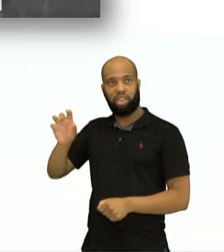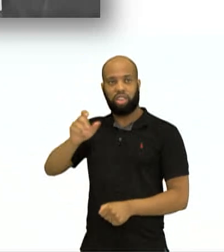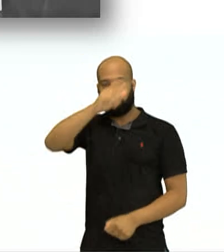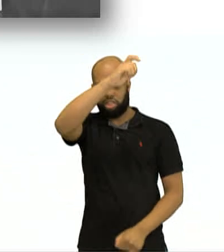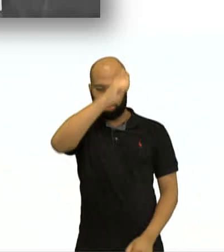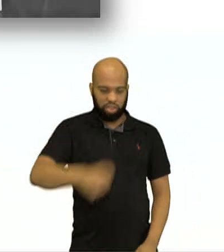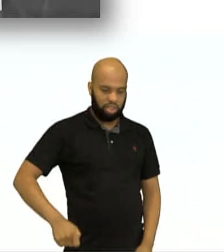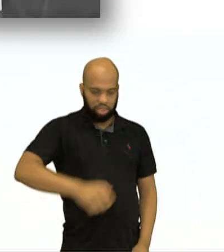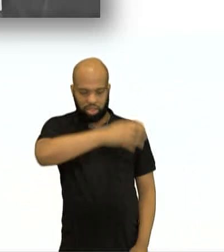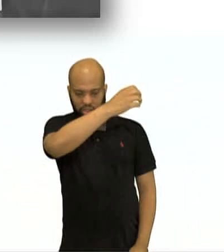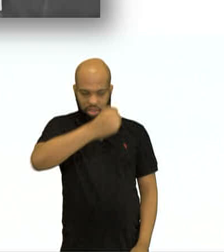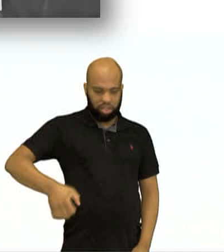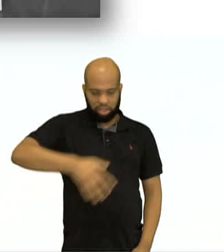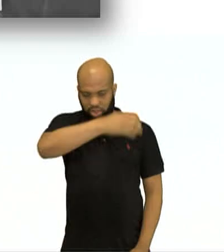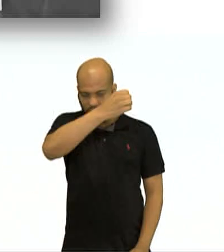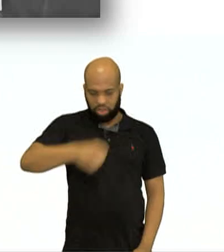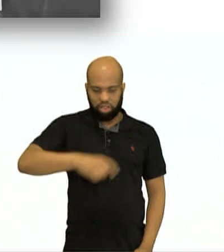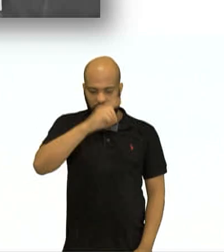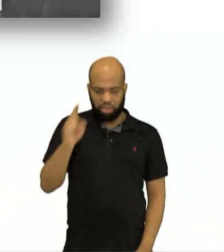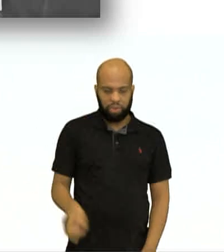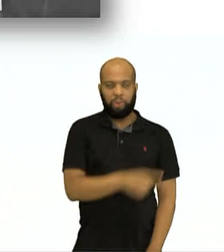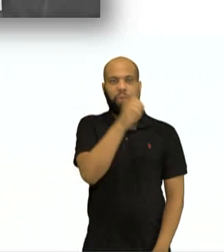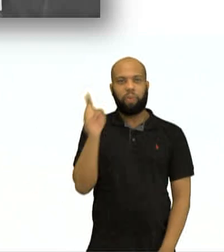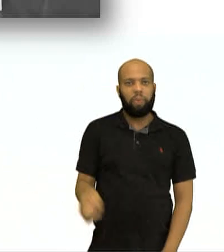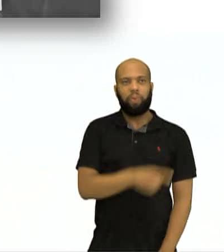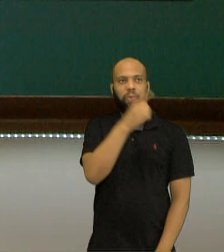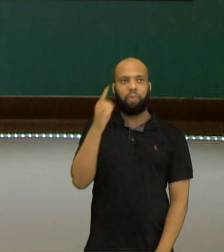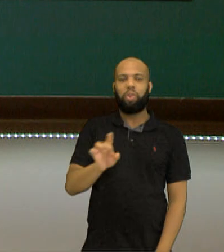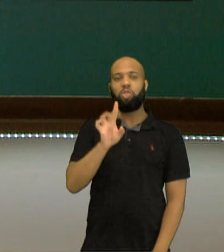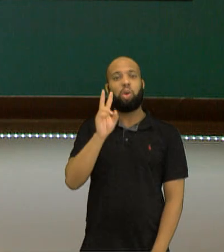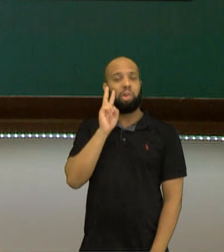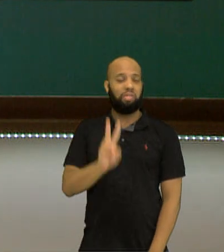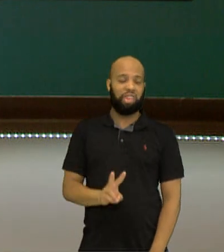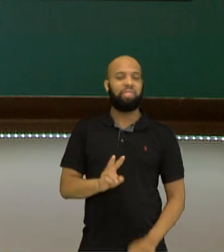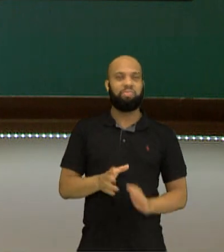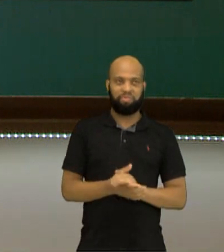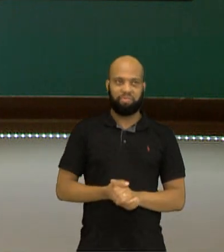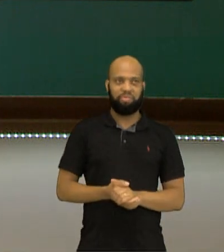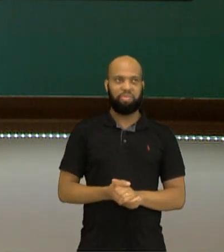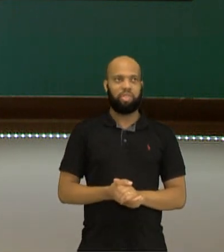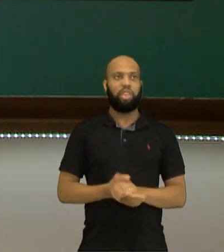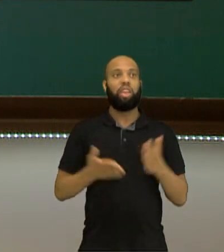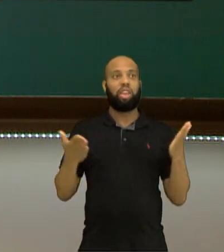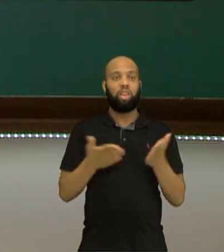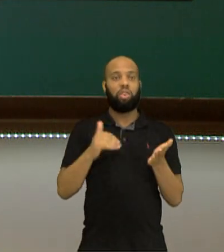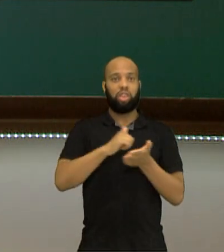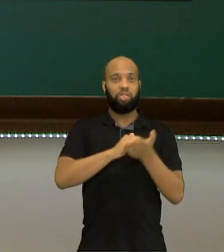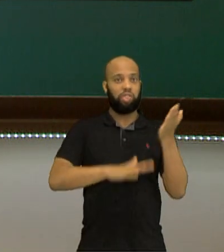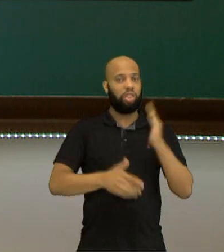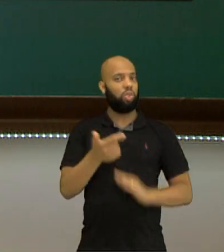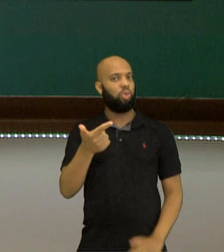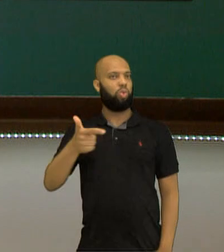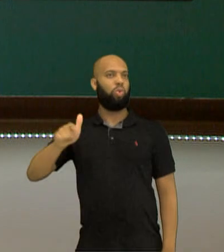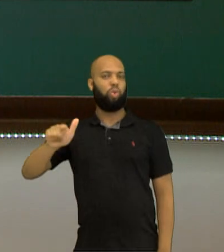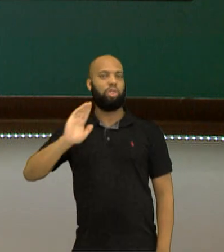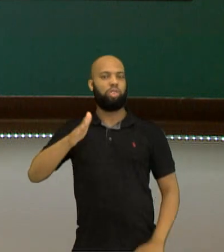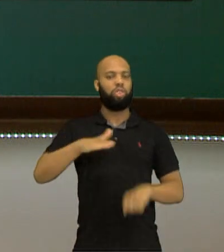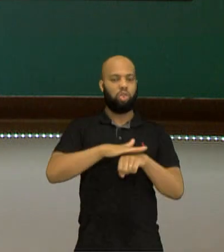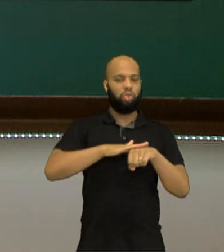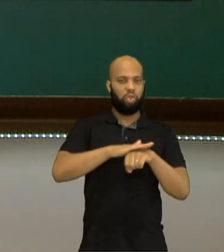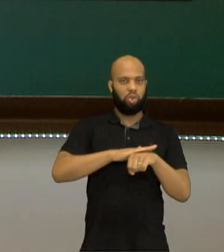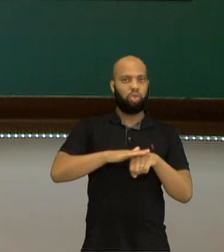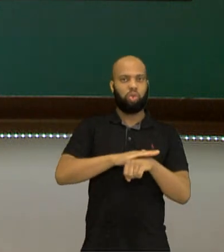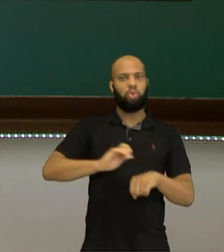girando-o ocasionalmente apenas para vê-lo. Viu o que eu falei para vocês? Agora que nós conversamos um pouco mais sobre